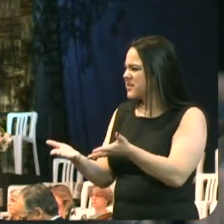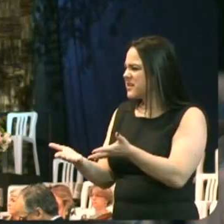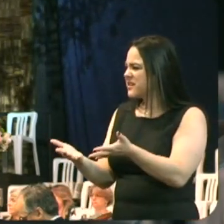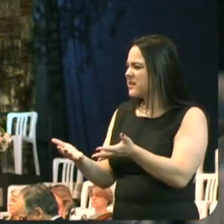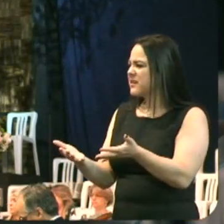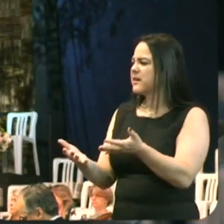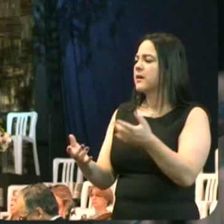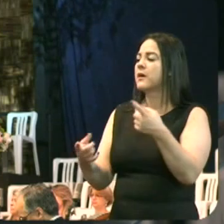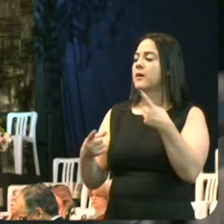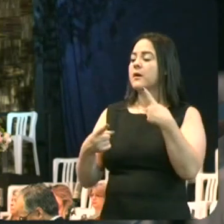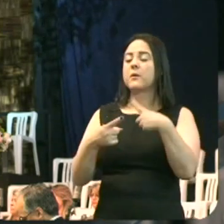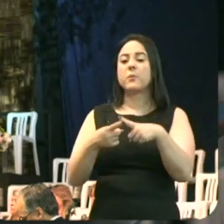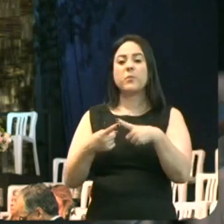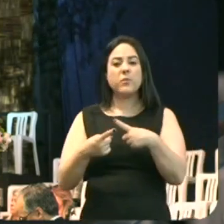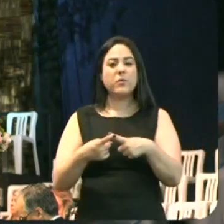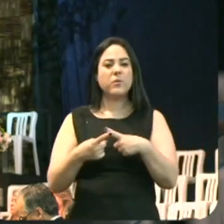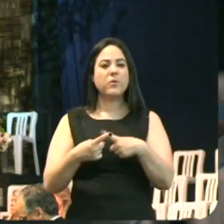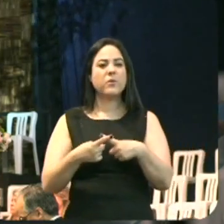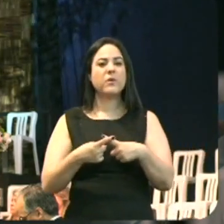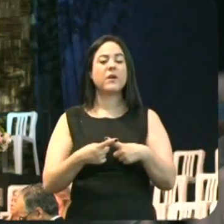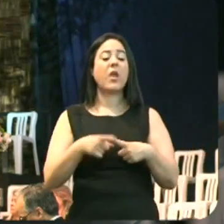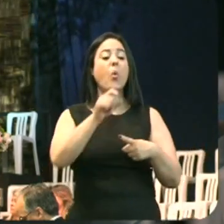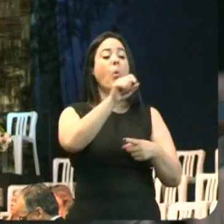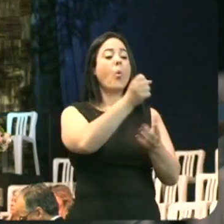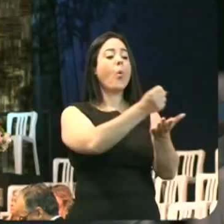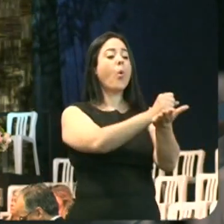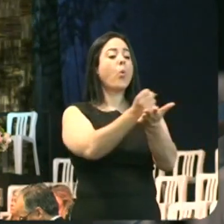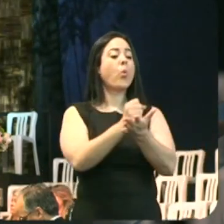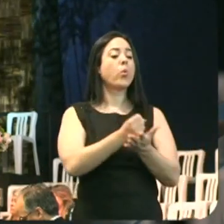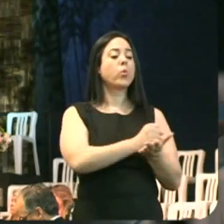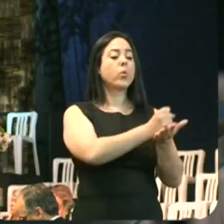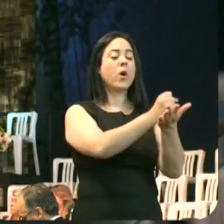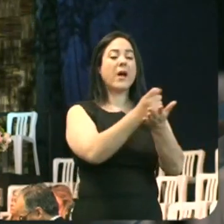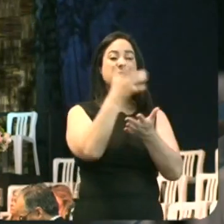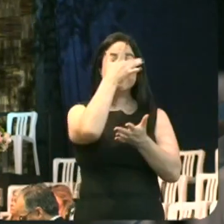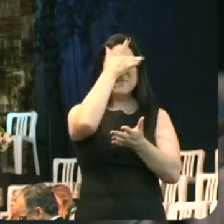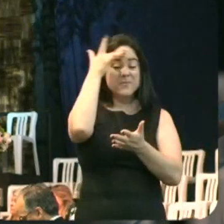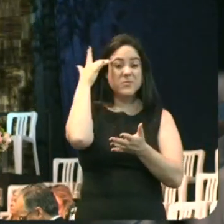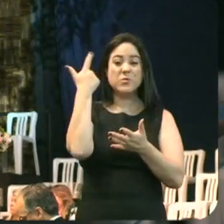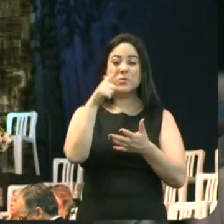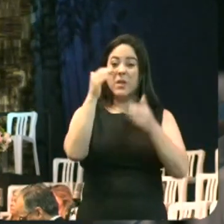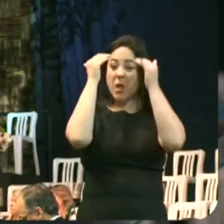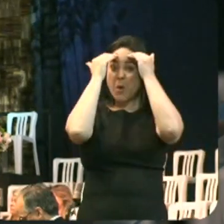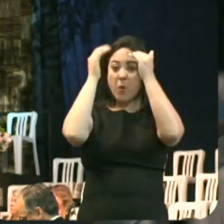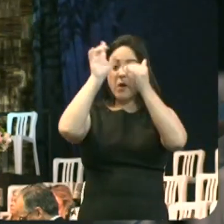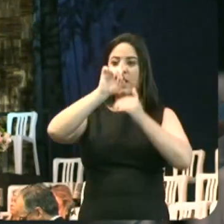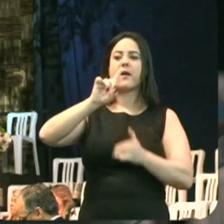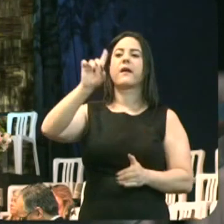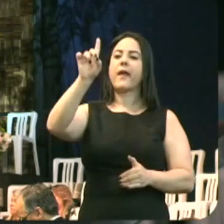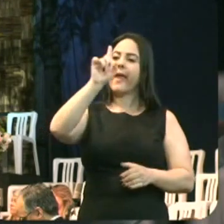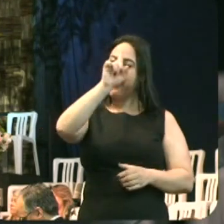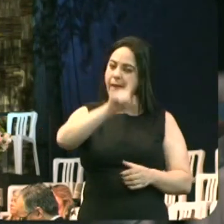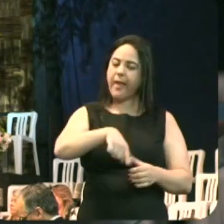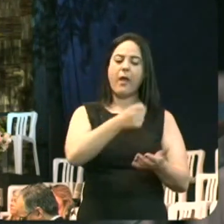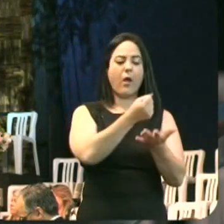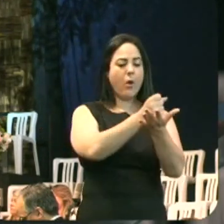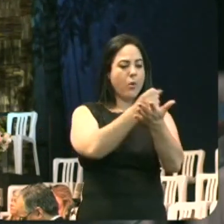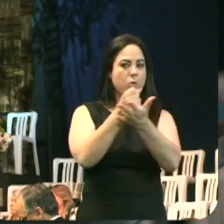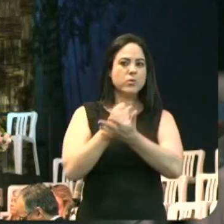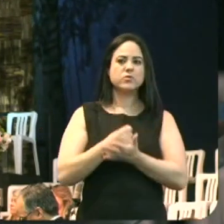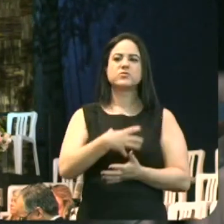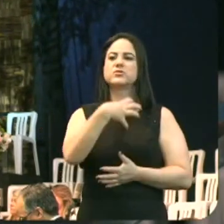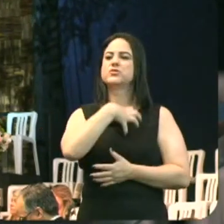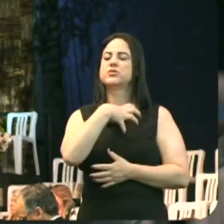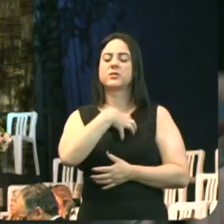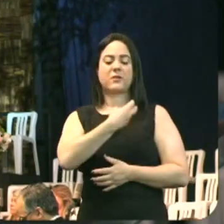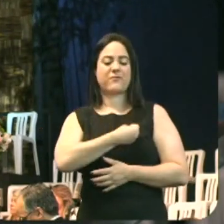Isso porque o espírito que controla os que desobedecem a Deus é quem está no controle do jeitão